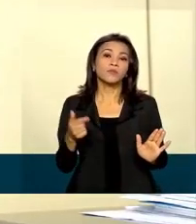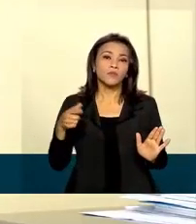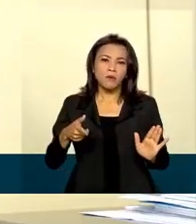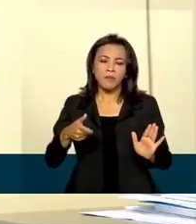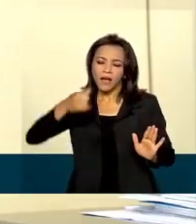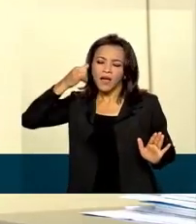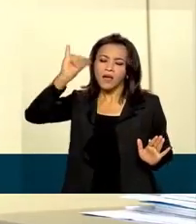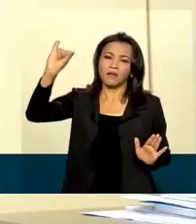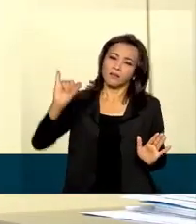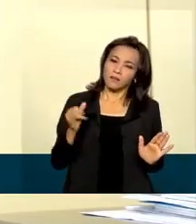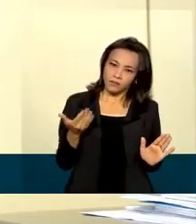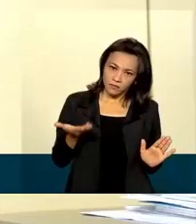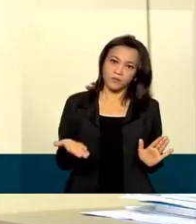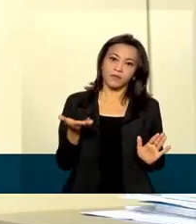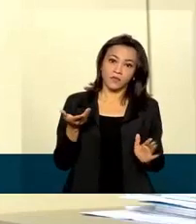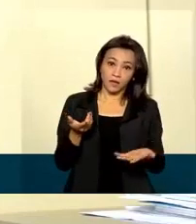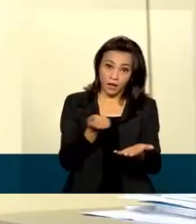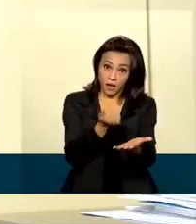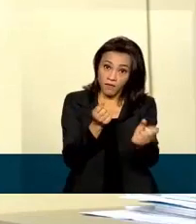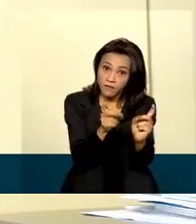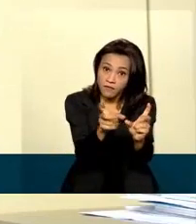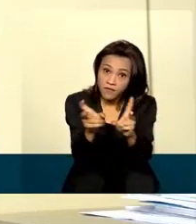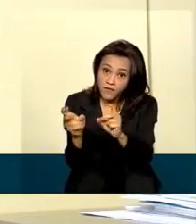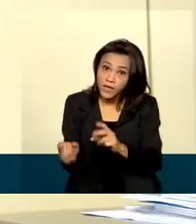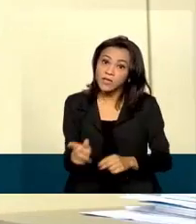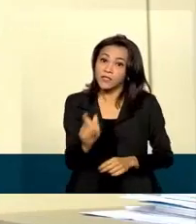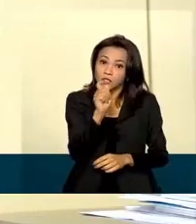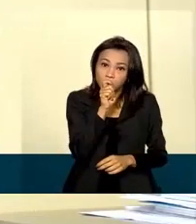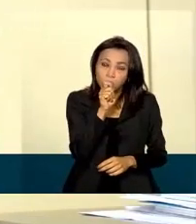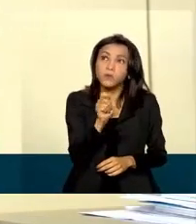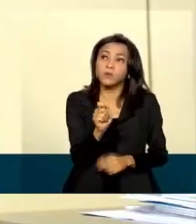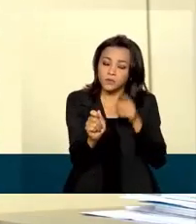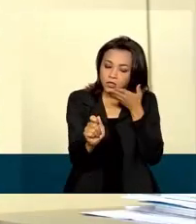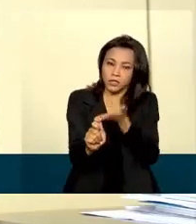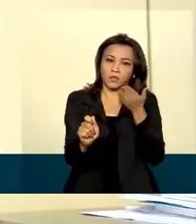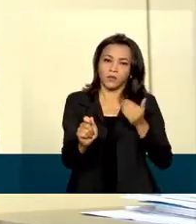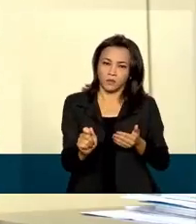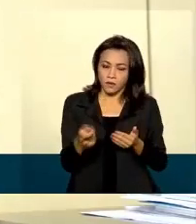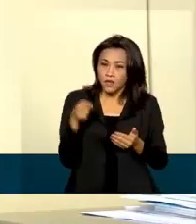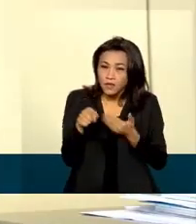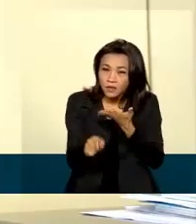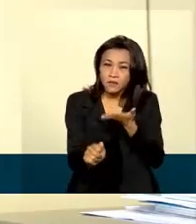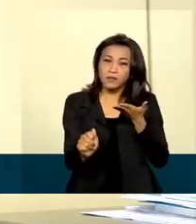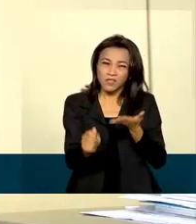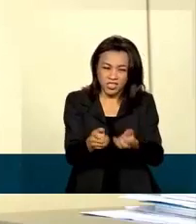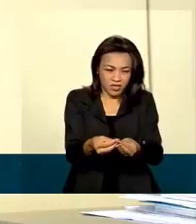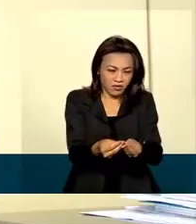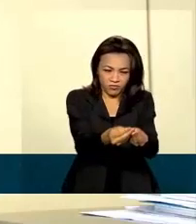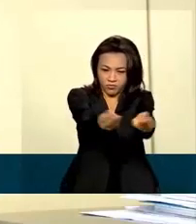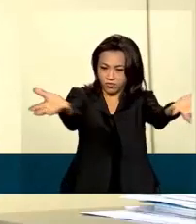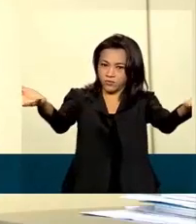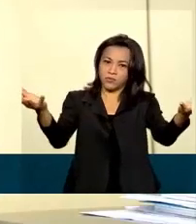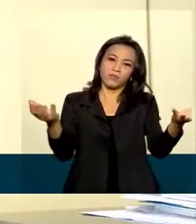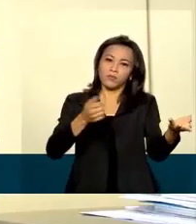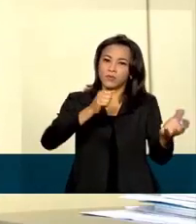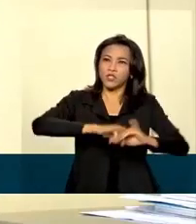repressão da desse desse comércio clandestino para impedir que ele seja cada vez mais disseminado no país